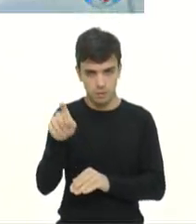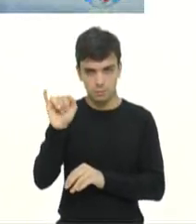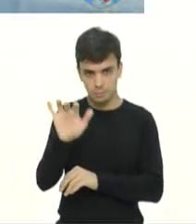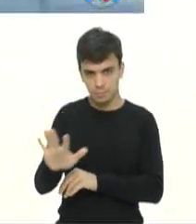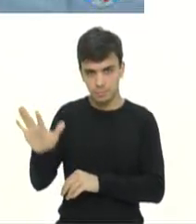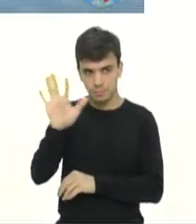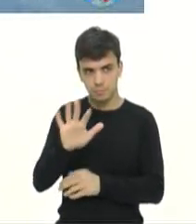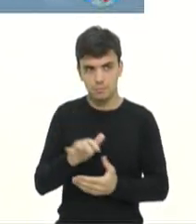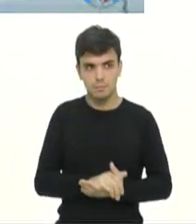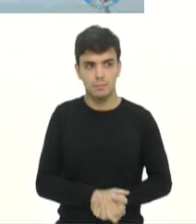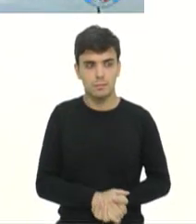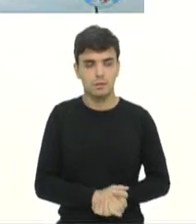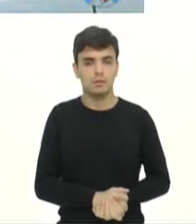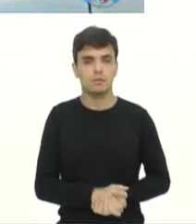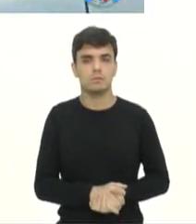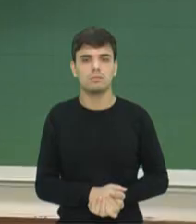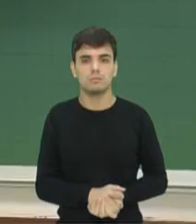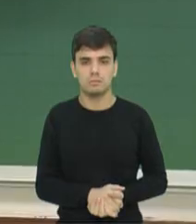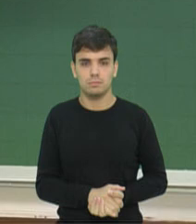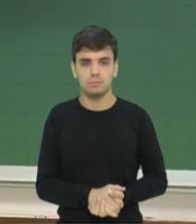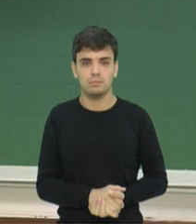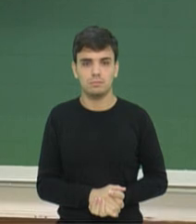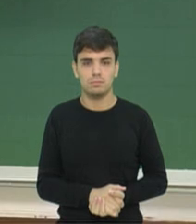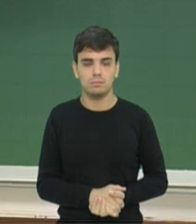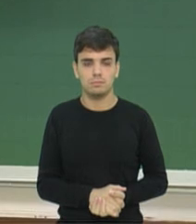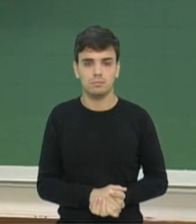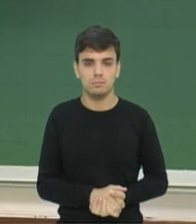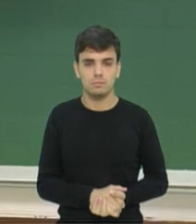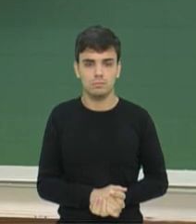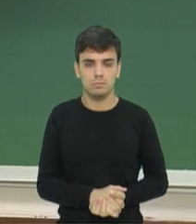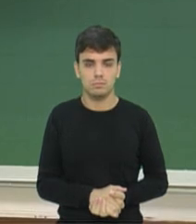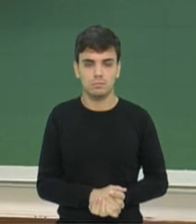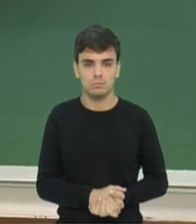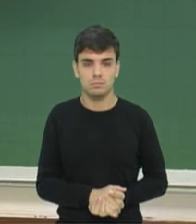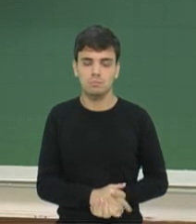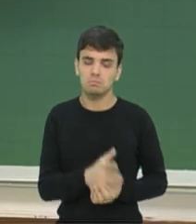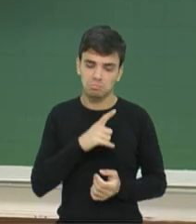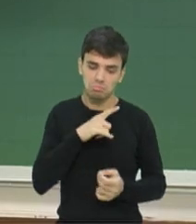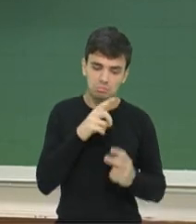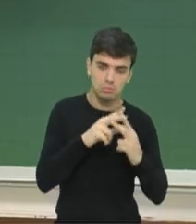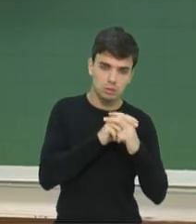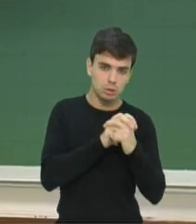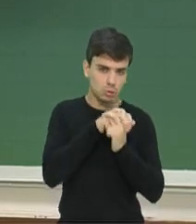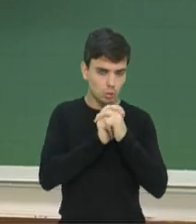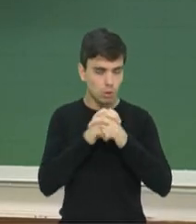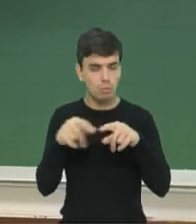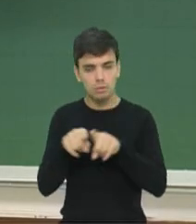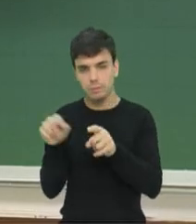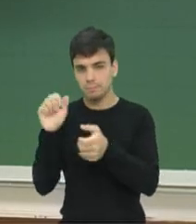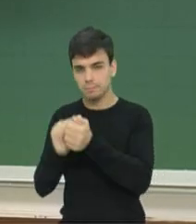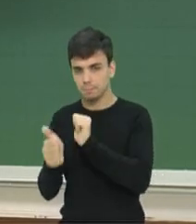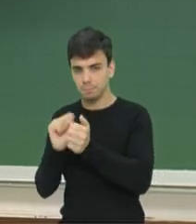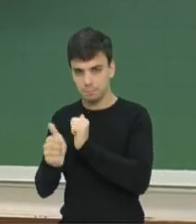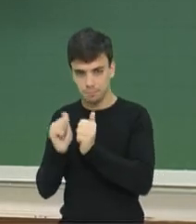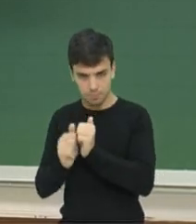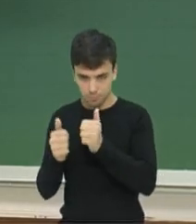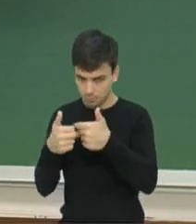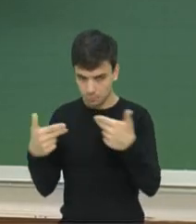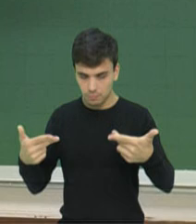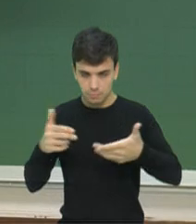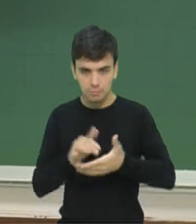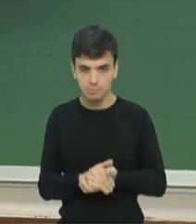Então, aqui são manifestações do Karatê, de golpes e também a parte esportiva que está aqui